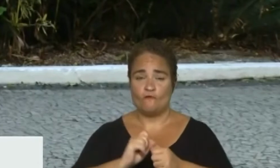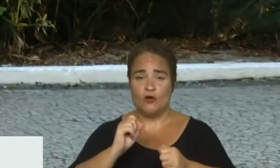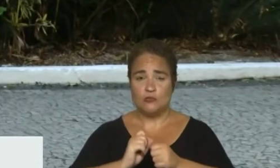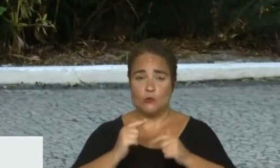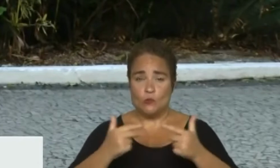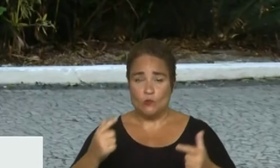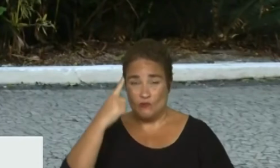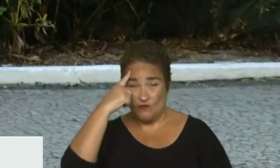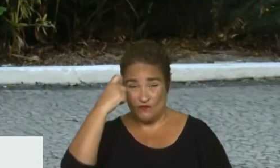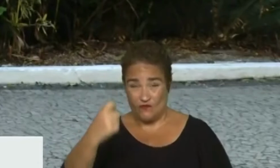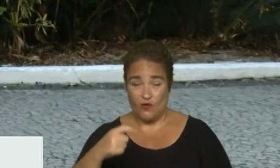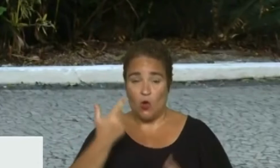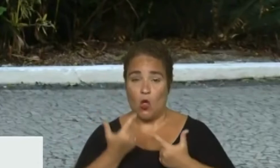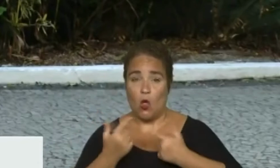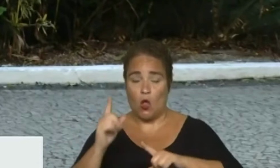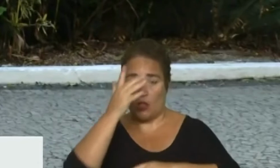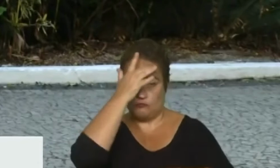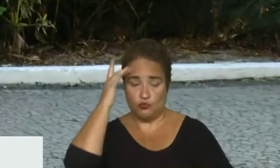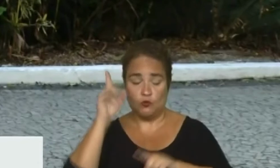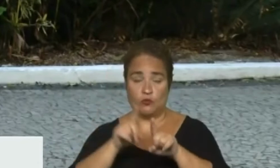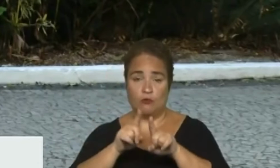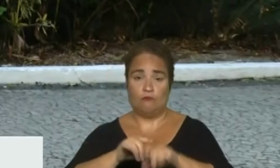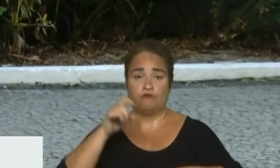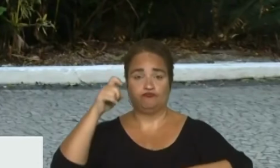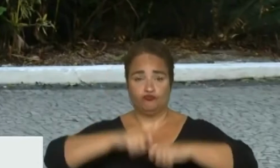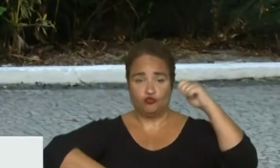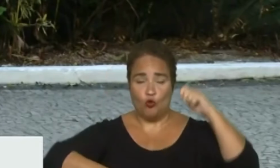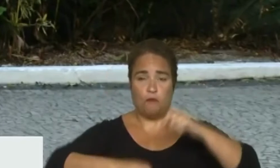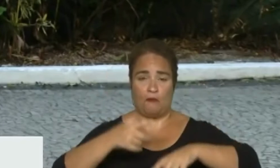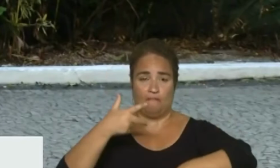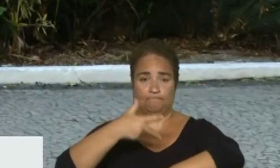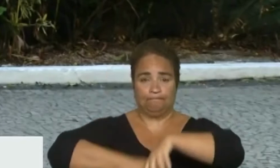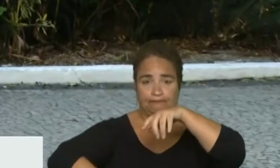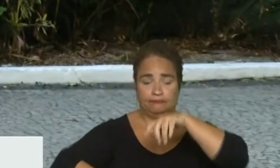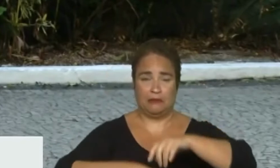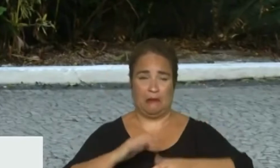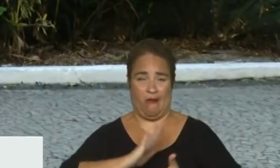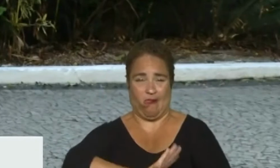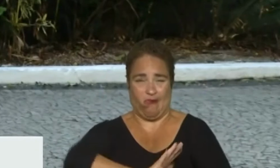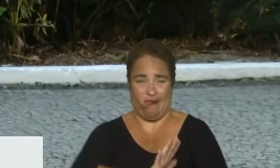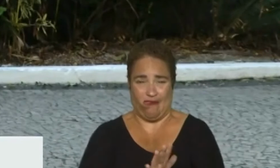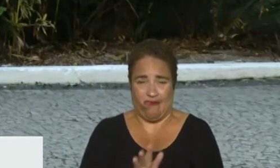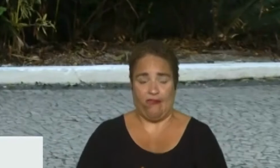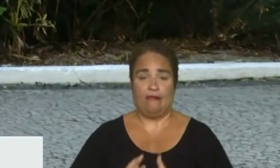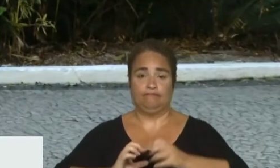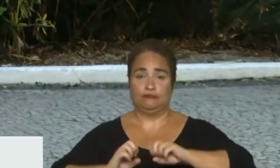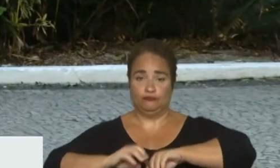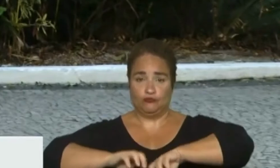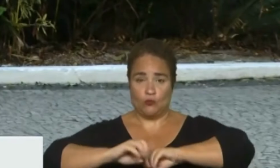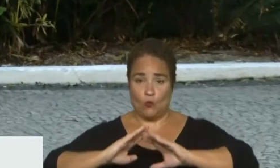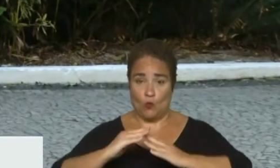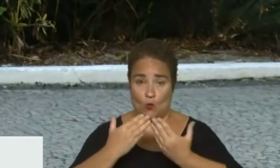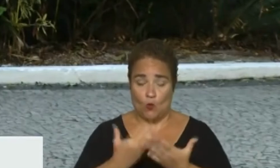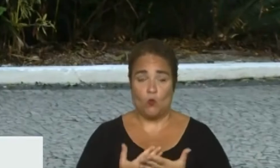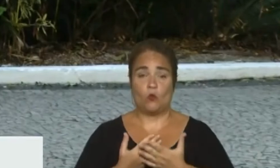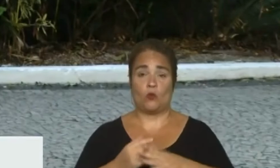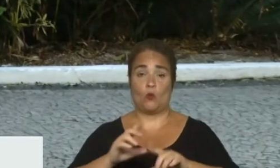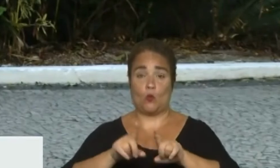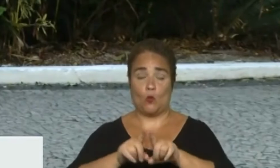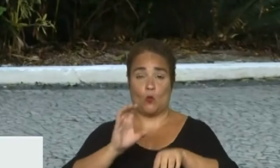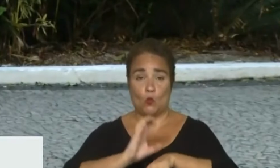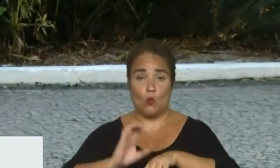atos graves de violência contra pessoas, incluindo aí estupros e mutilações, massacres em estabelecimentos de ensino e culto